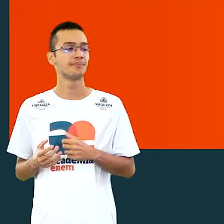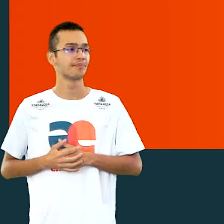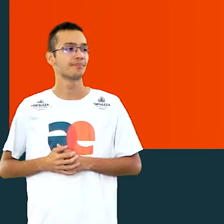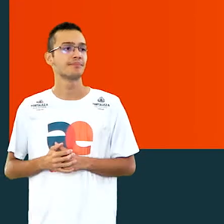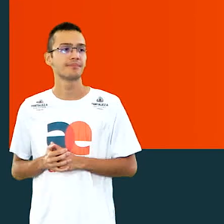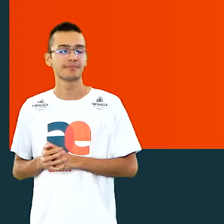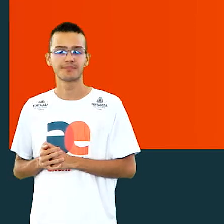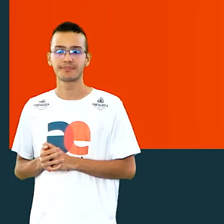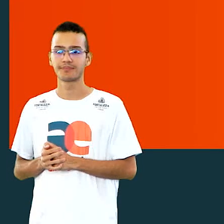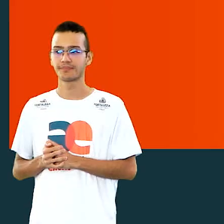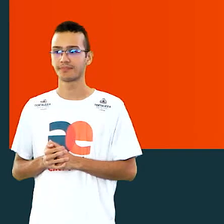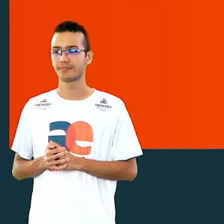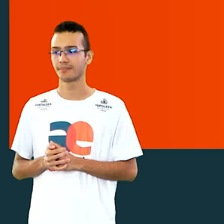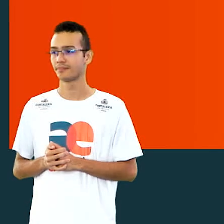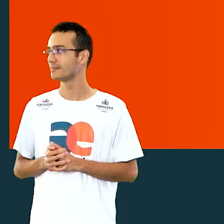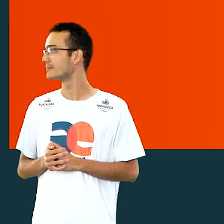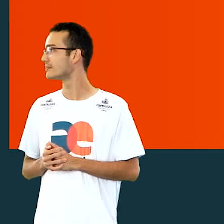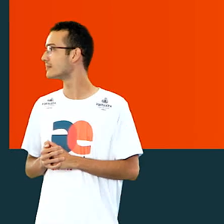Voltei.